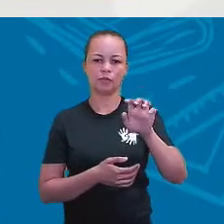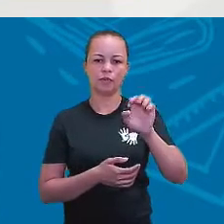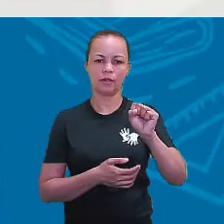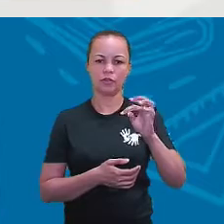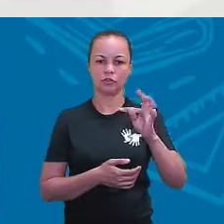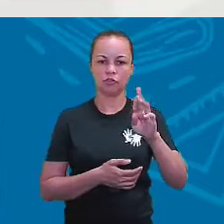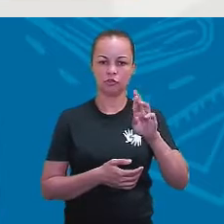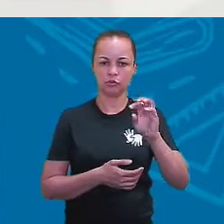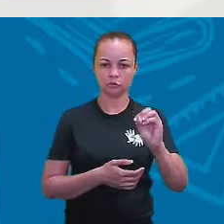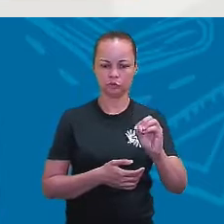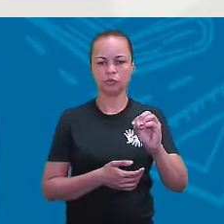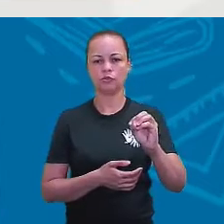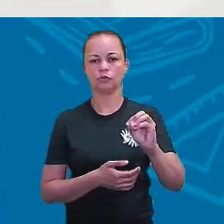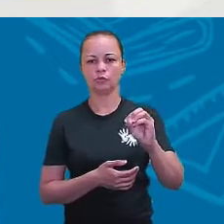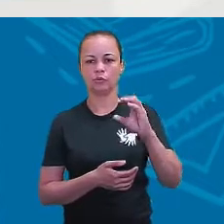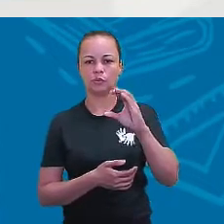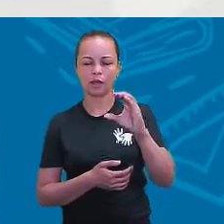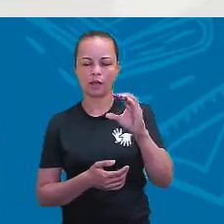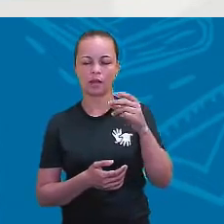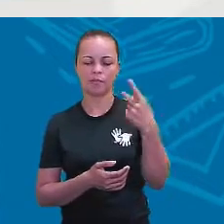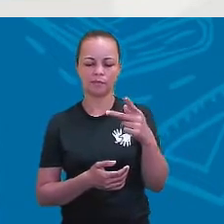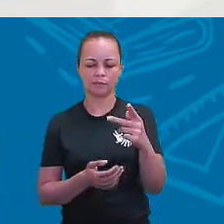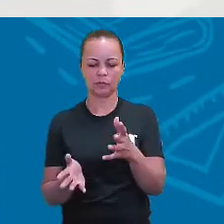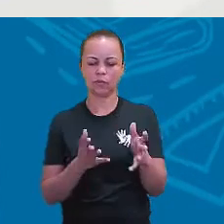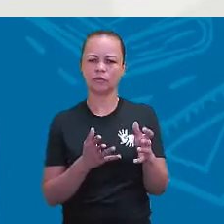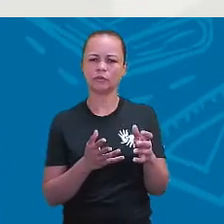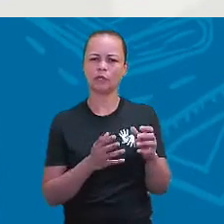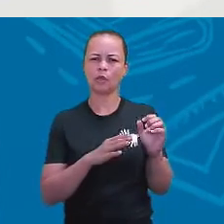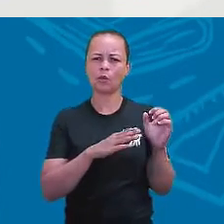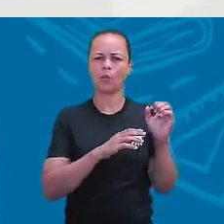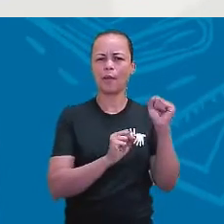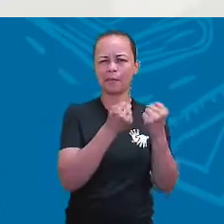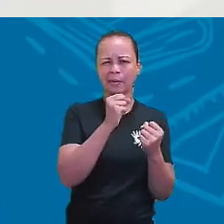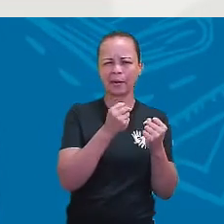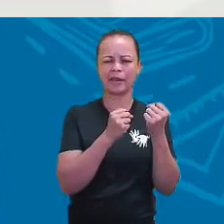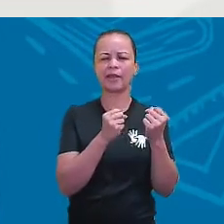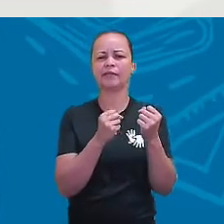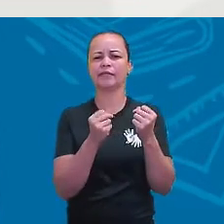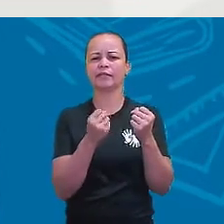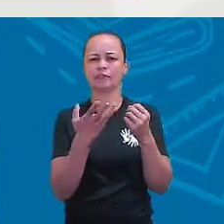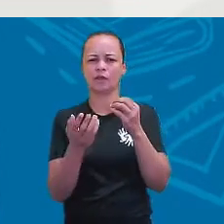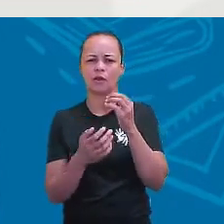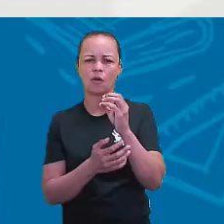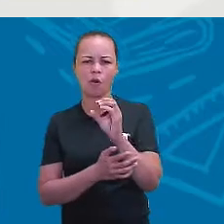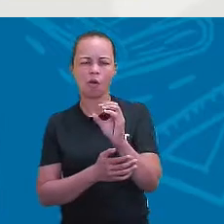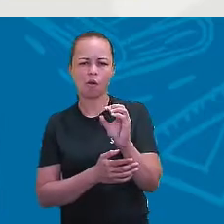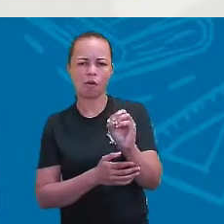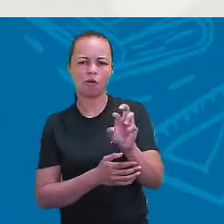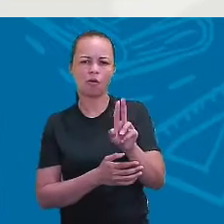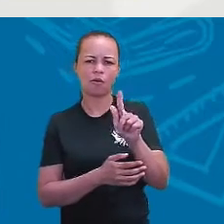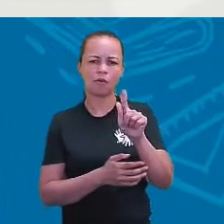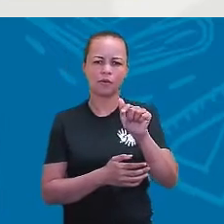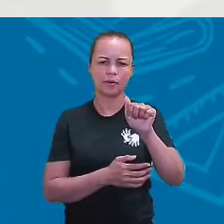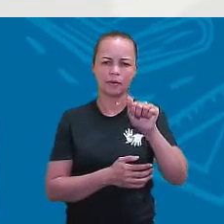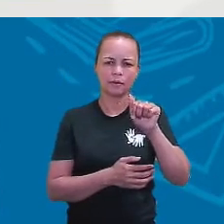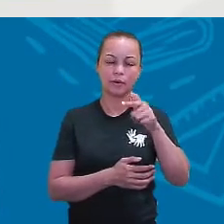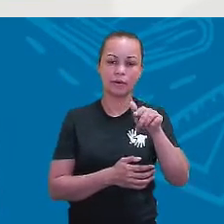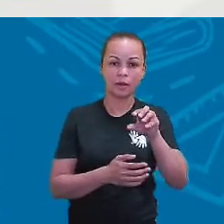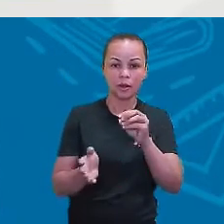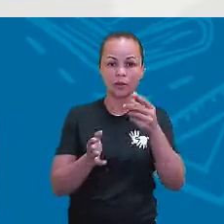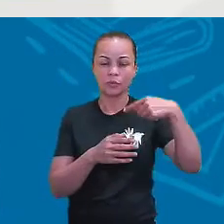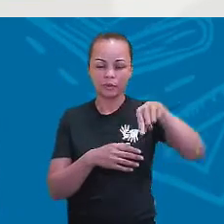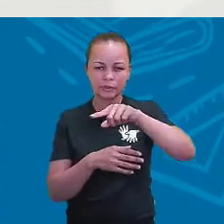promover o plantio, empresas, entidades, órgãos que estão intimamente sensíveis a essa